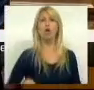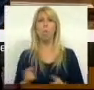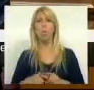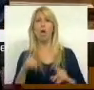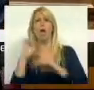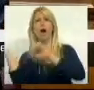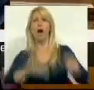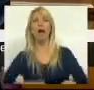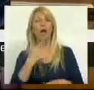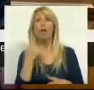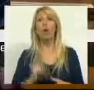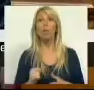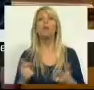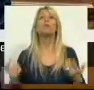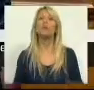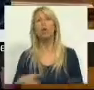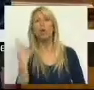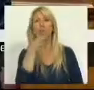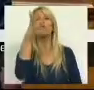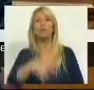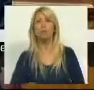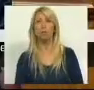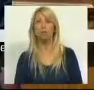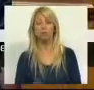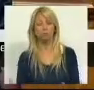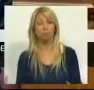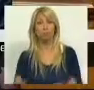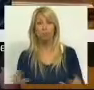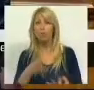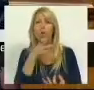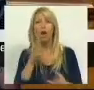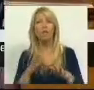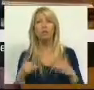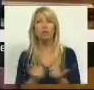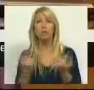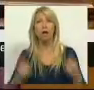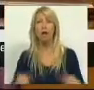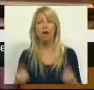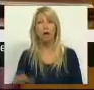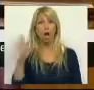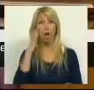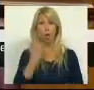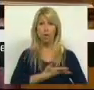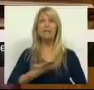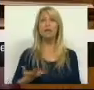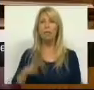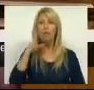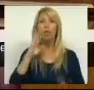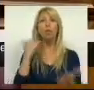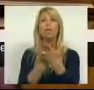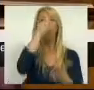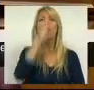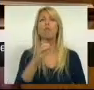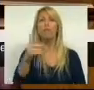ultrapassados. E agora dizemos nós, vivemos uma verdadeira desgraça social, com números do desemprego que envergonham o